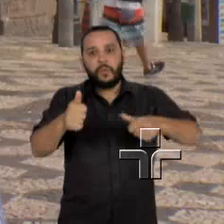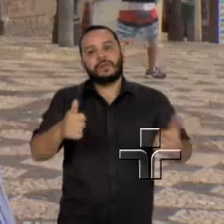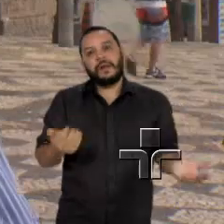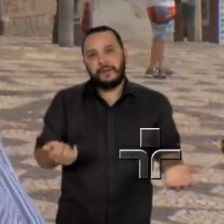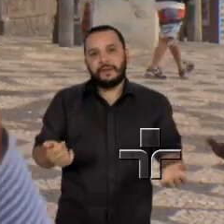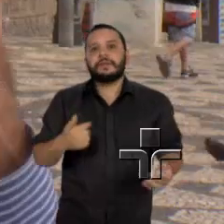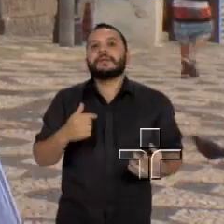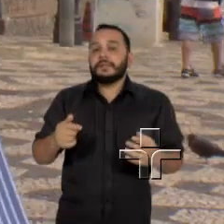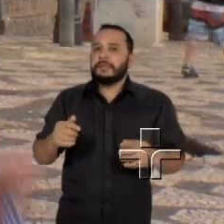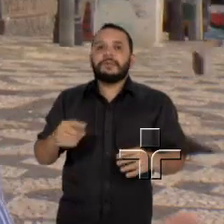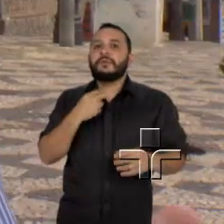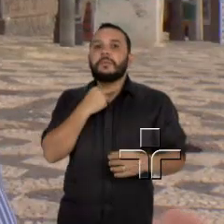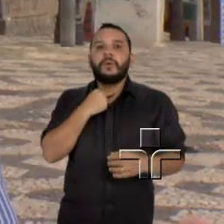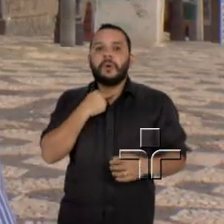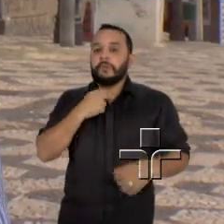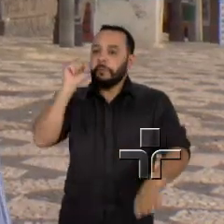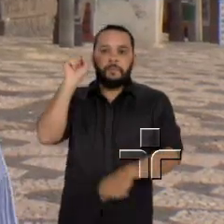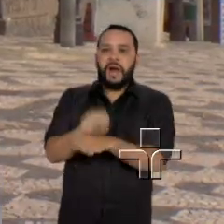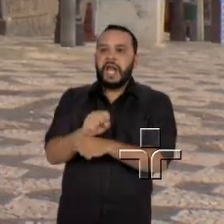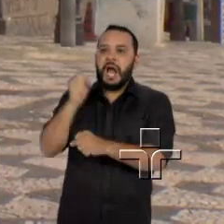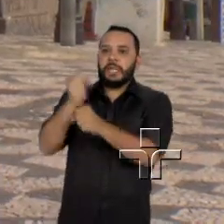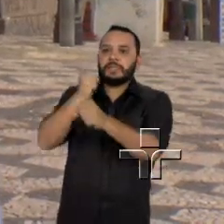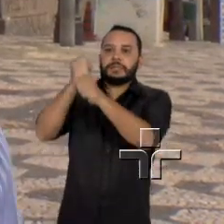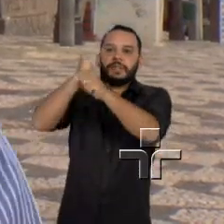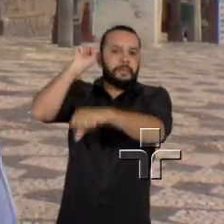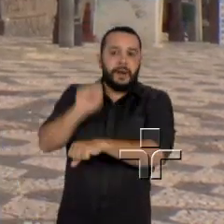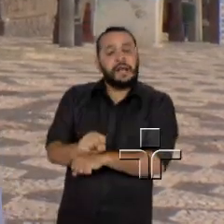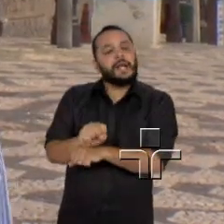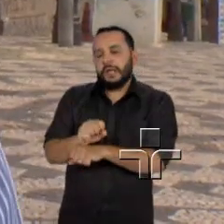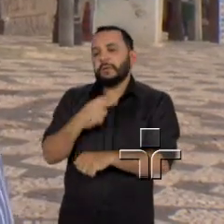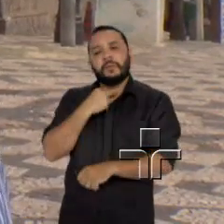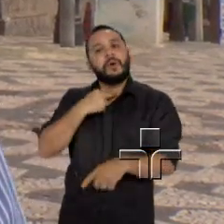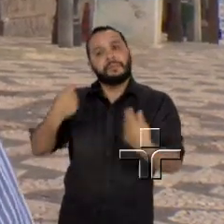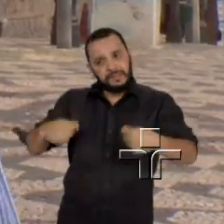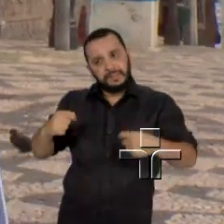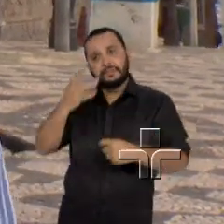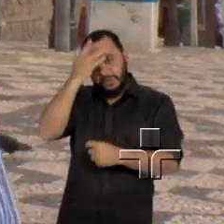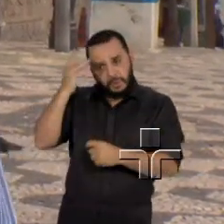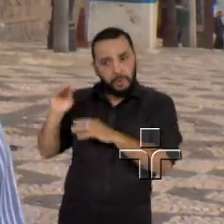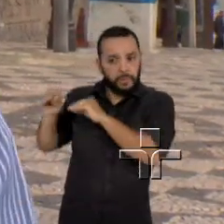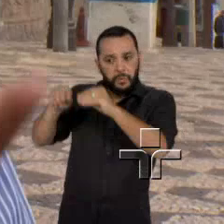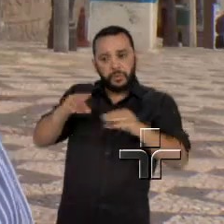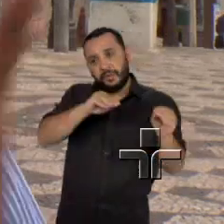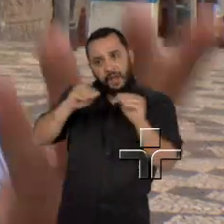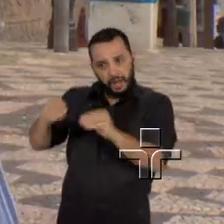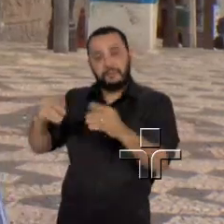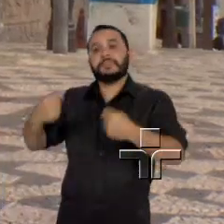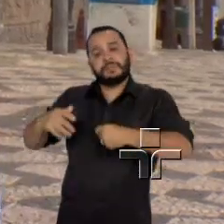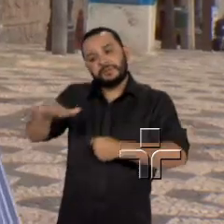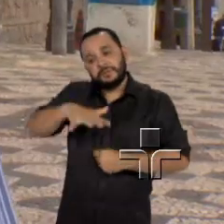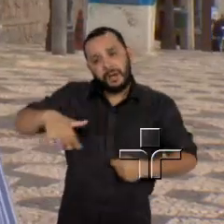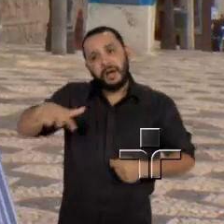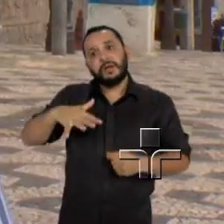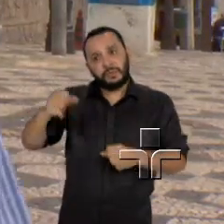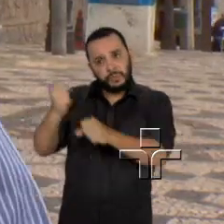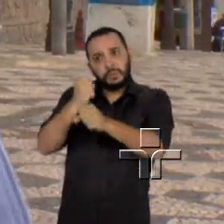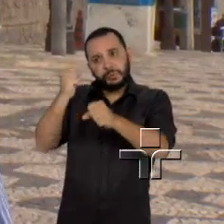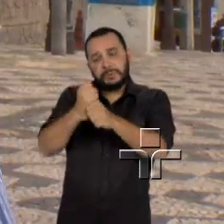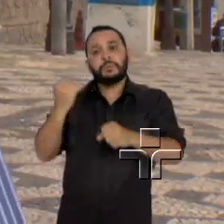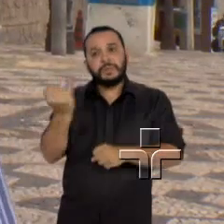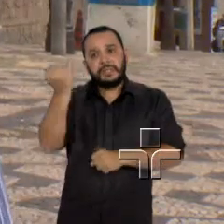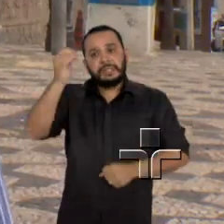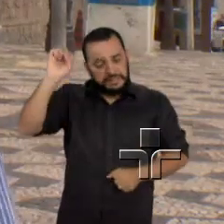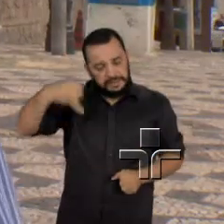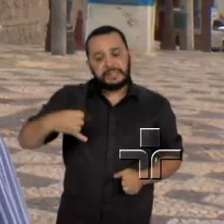processo imobiliário integralmente na cidade, porque ele é necessário, porque as pessoas precisam morar, as pessoas precisam de espaço construído e é o imobiliário